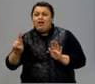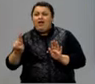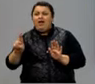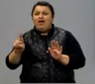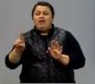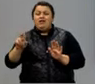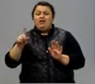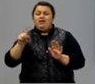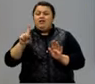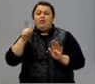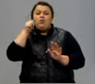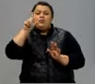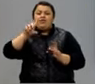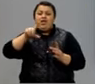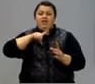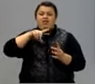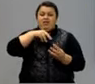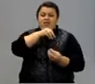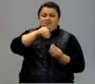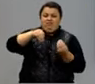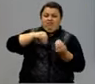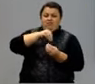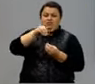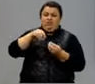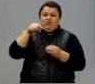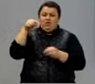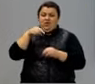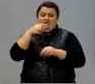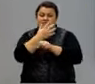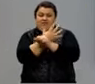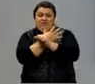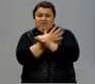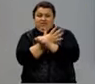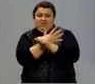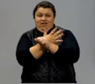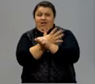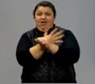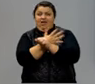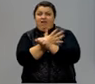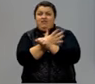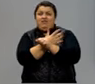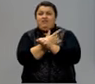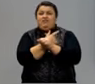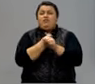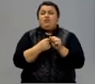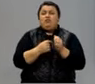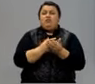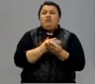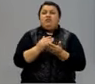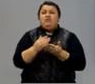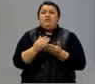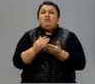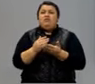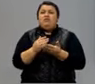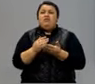não se misturam. Esses ácidos atuam no processo de modo A. Então, como ali no